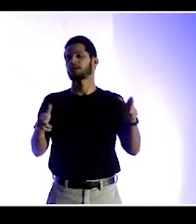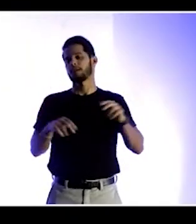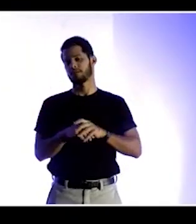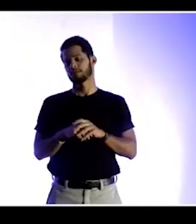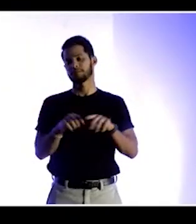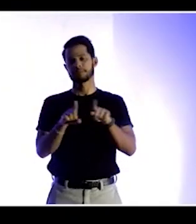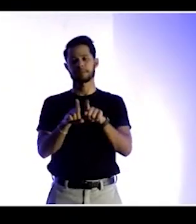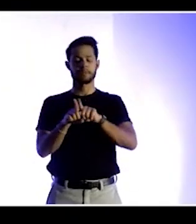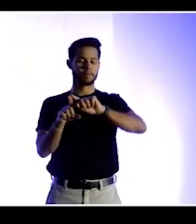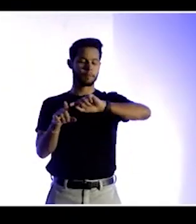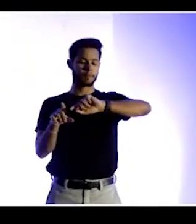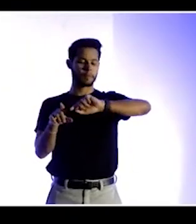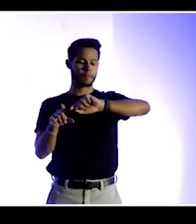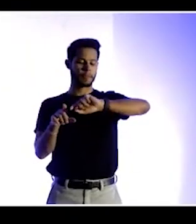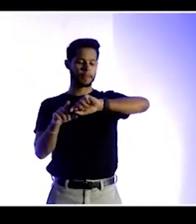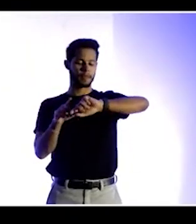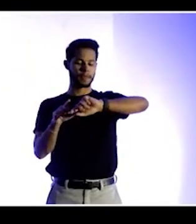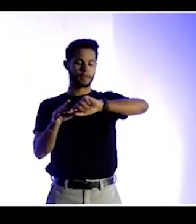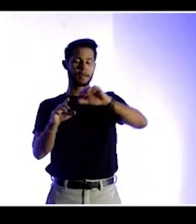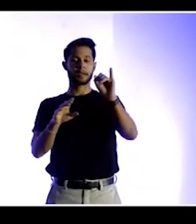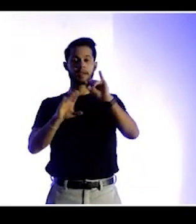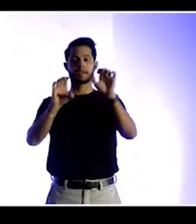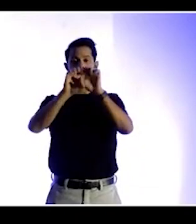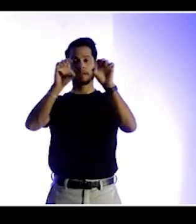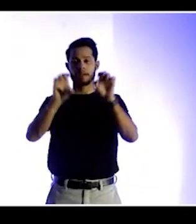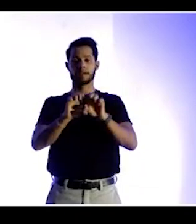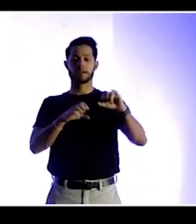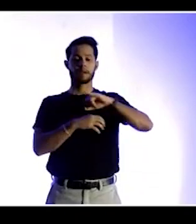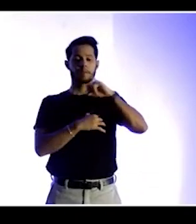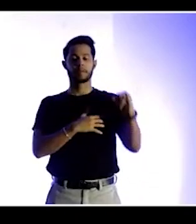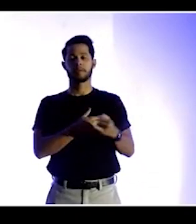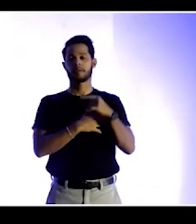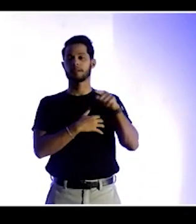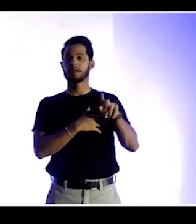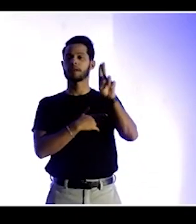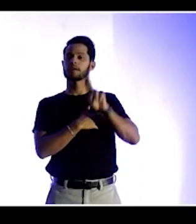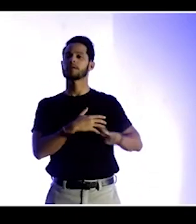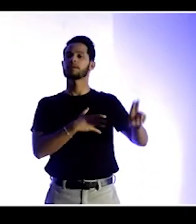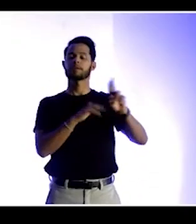para instalar e conectar na rede as turbinas eólicas.